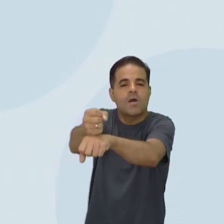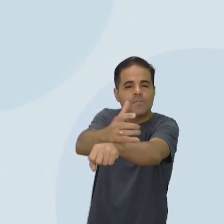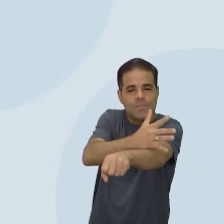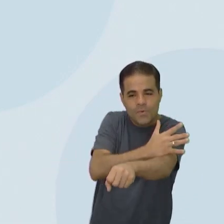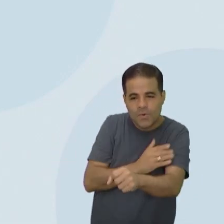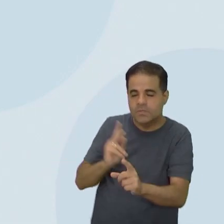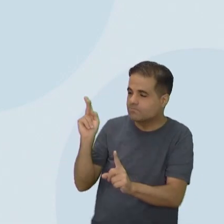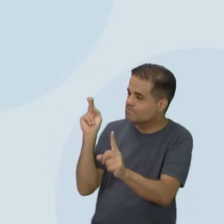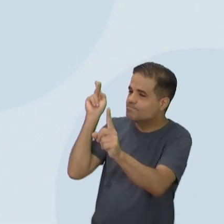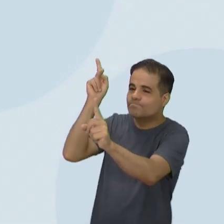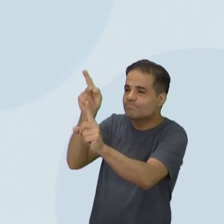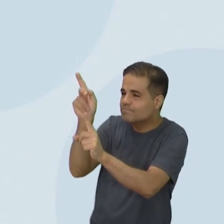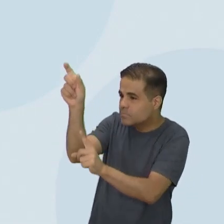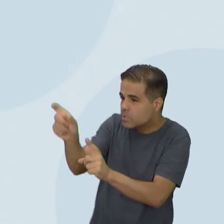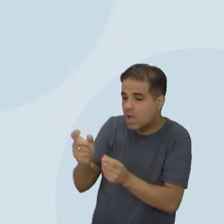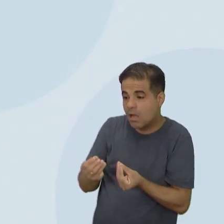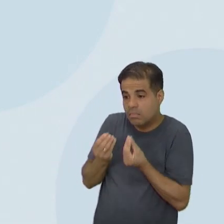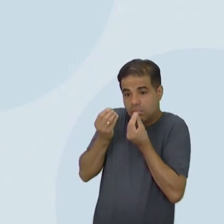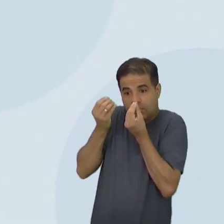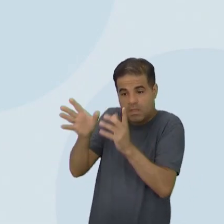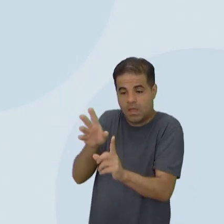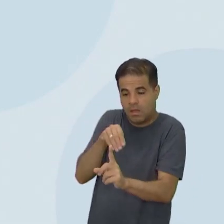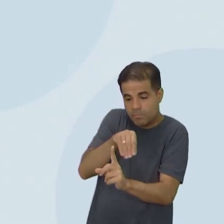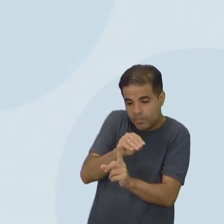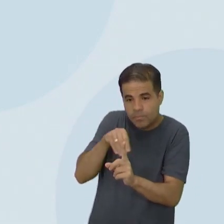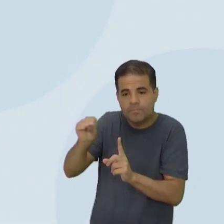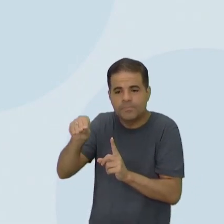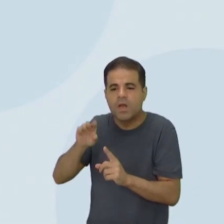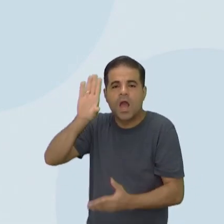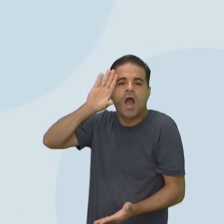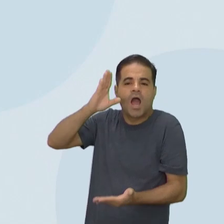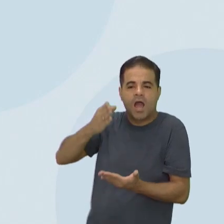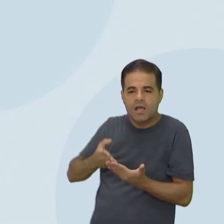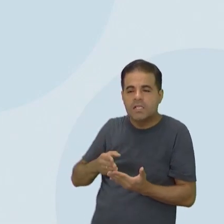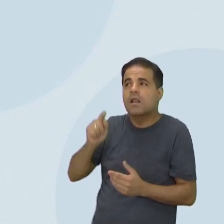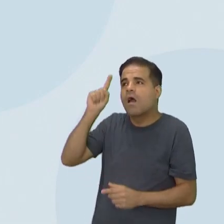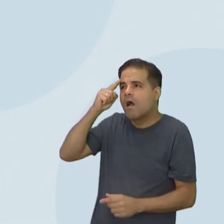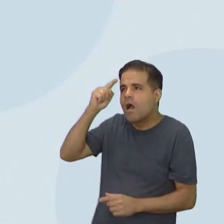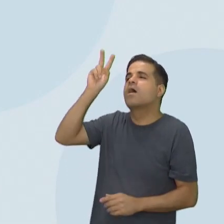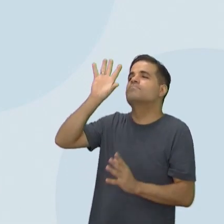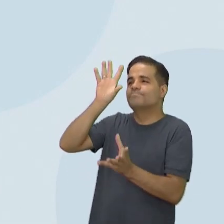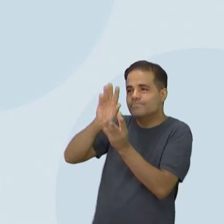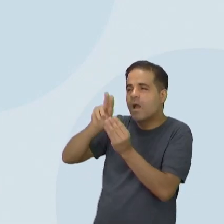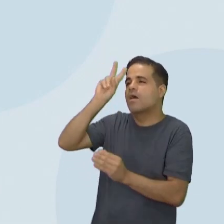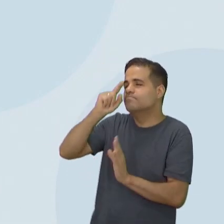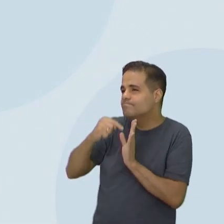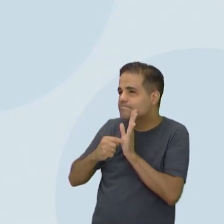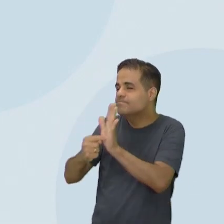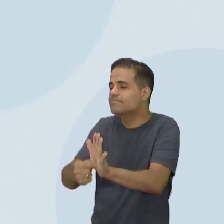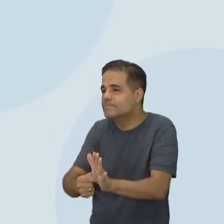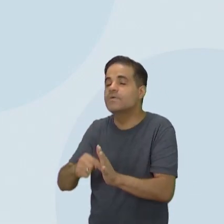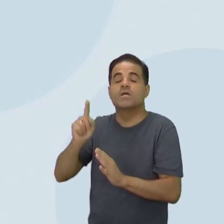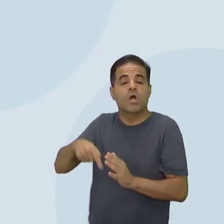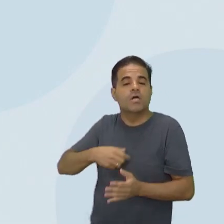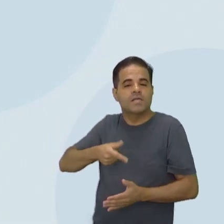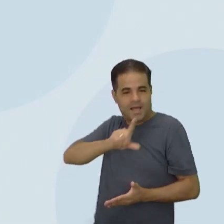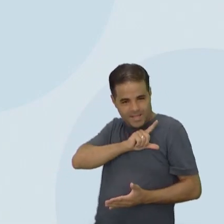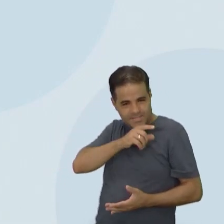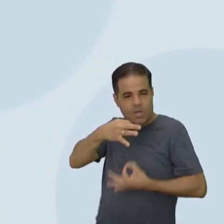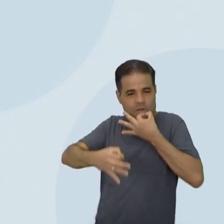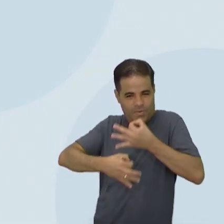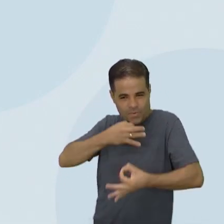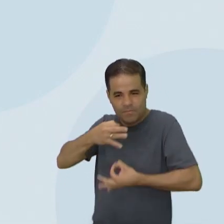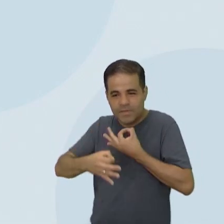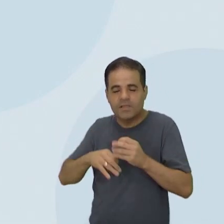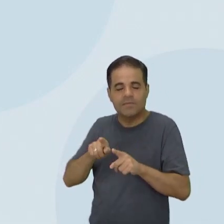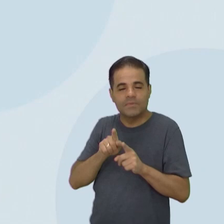a um personagem, fazendo com que o interlocutor acredite na história apresentada. Que nós comentamos muito sobre isso, tanto